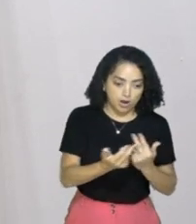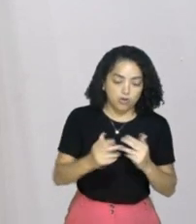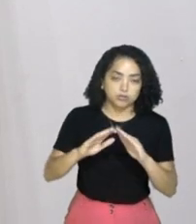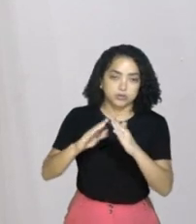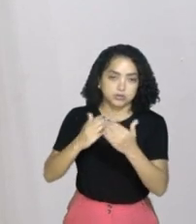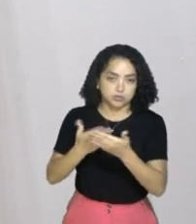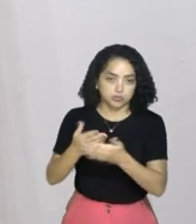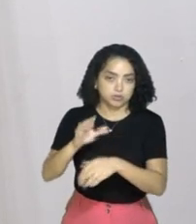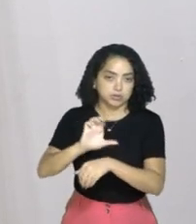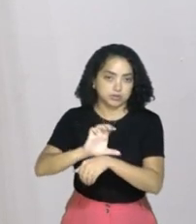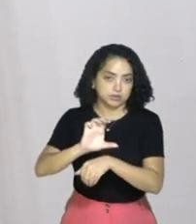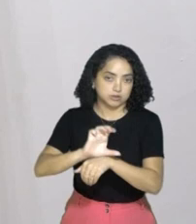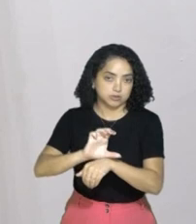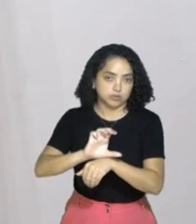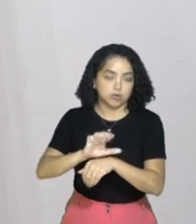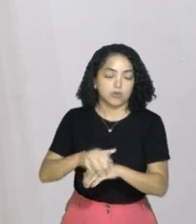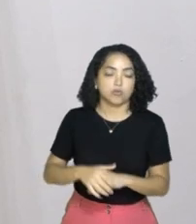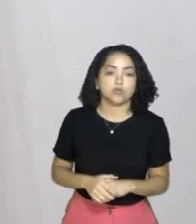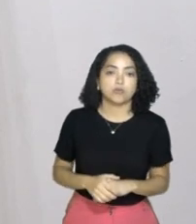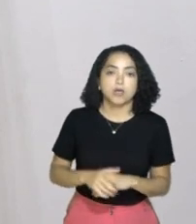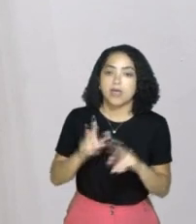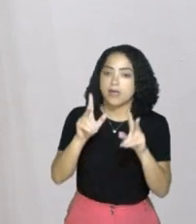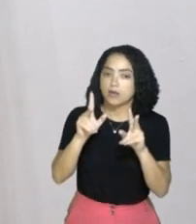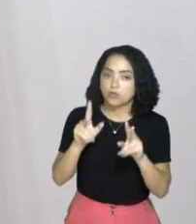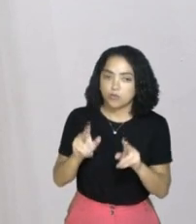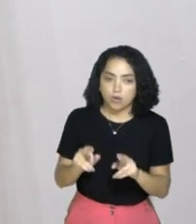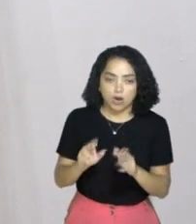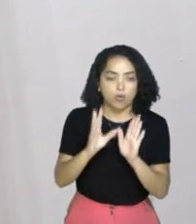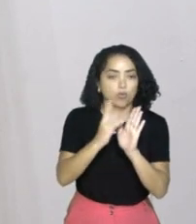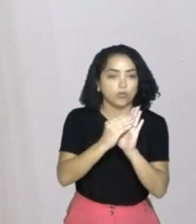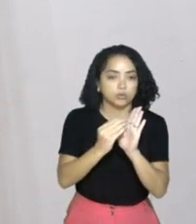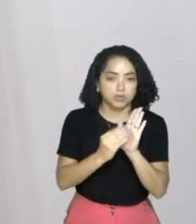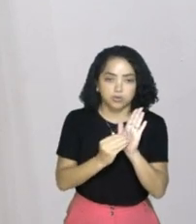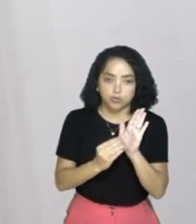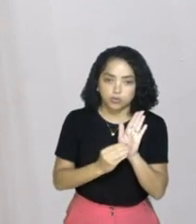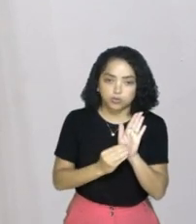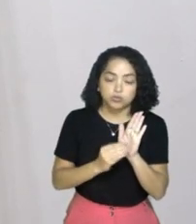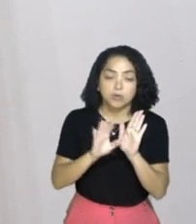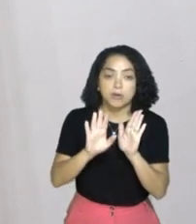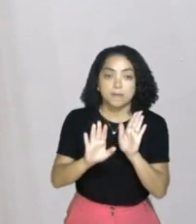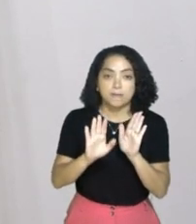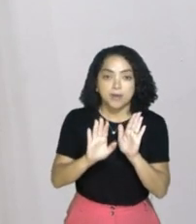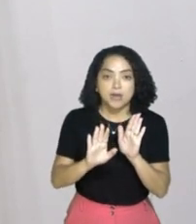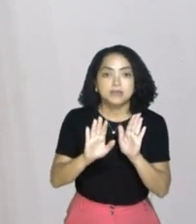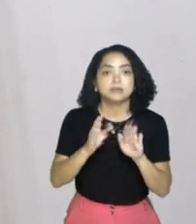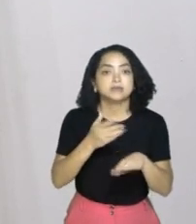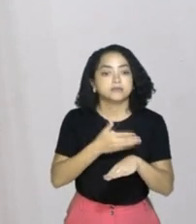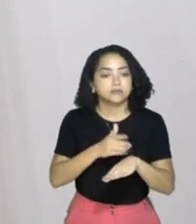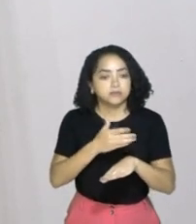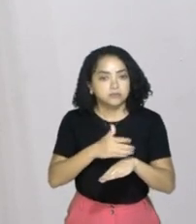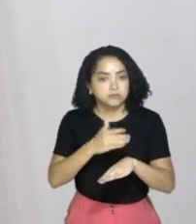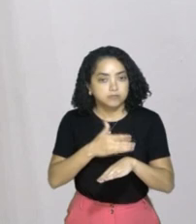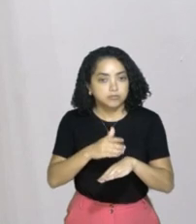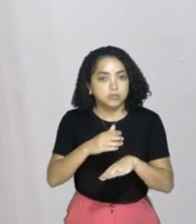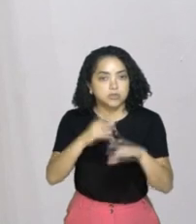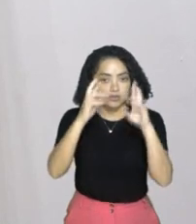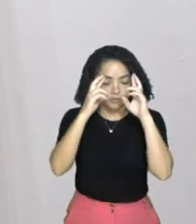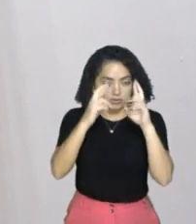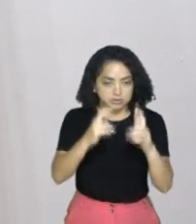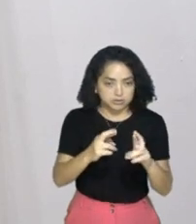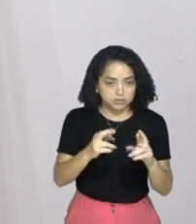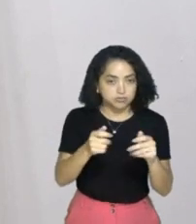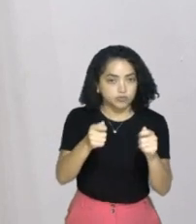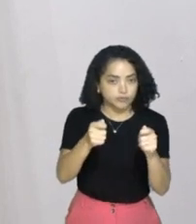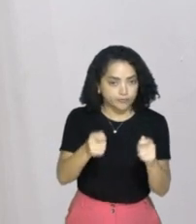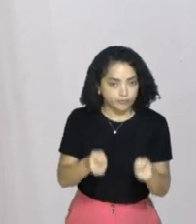estadual o mesmo conteúdo mas tenha disciplina o respeito rígido aos